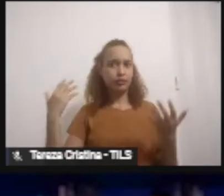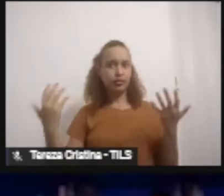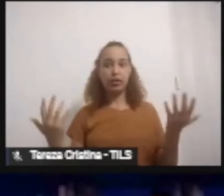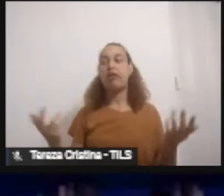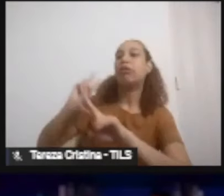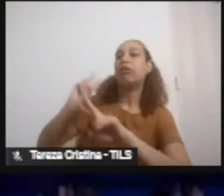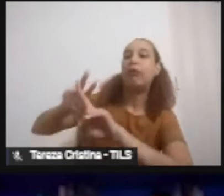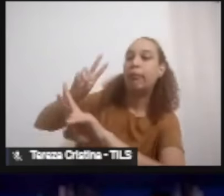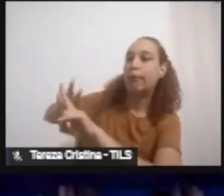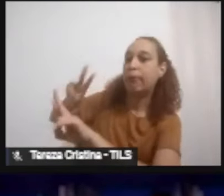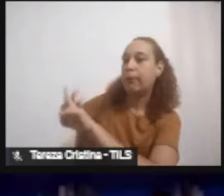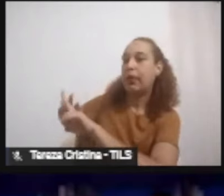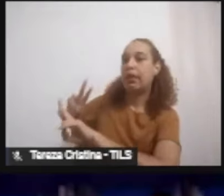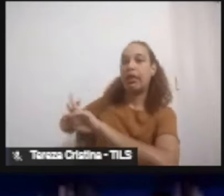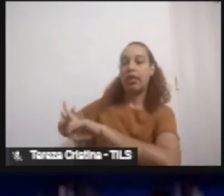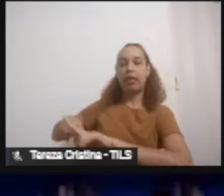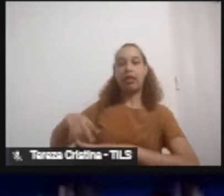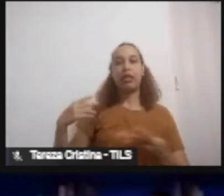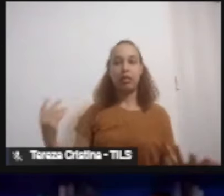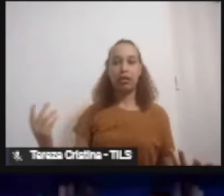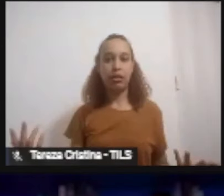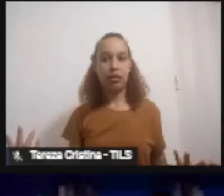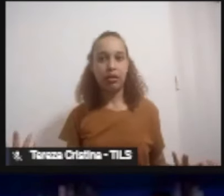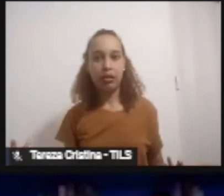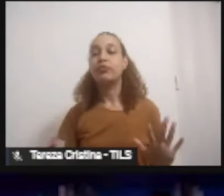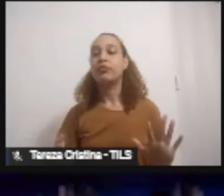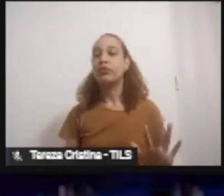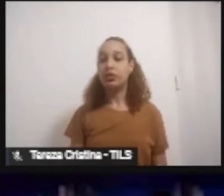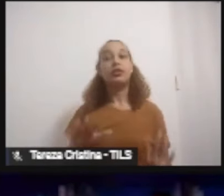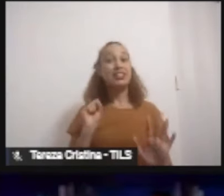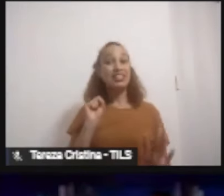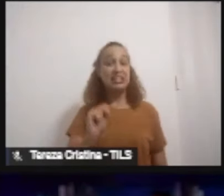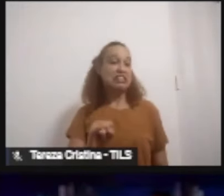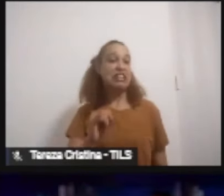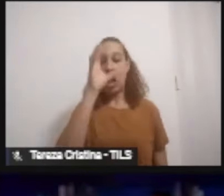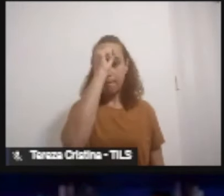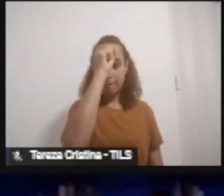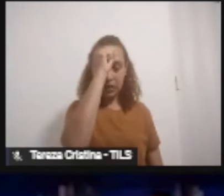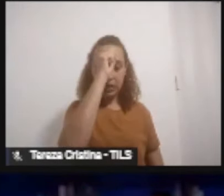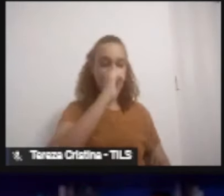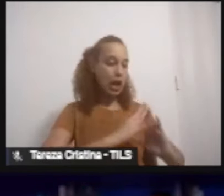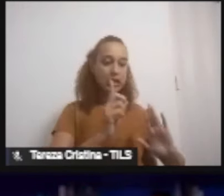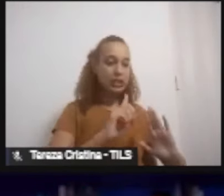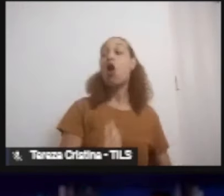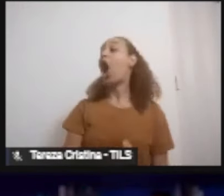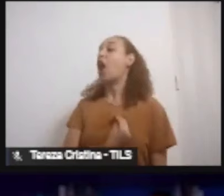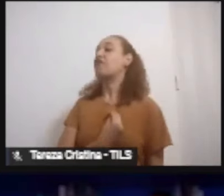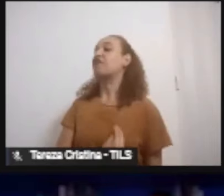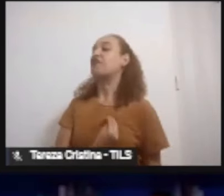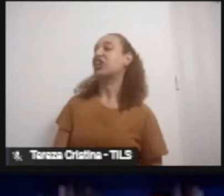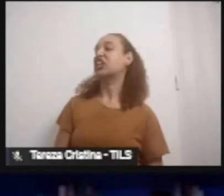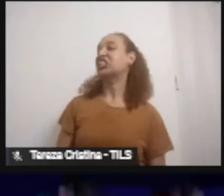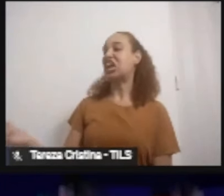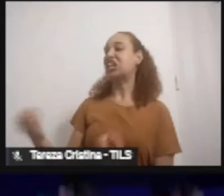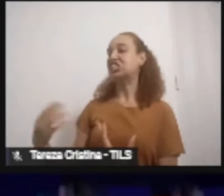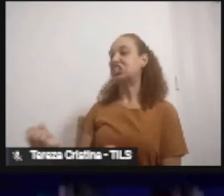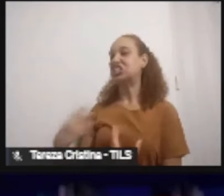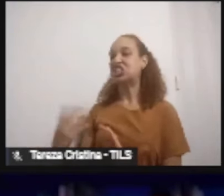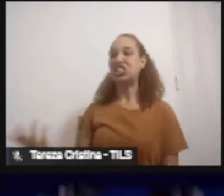criminoso, porque não vai chegar. Se não aprende em casa, na vida vai aprender. Isso, se não apanhar em casa, vai apanhar